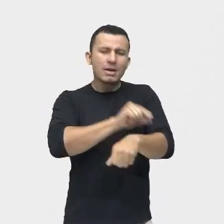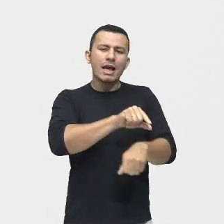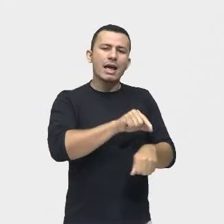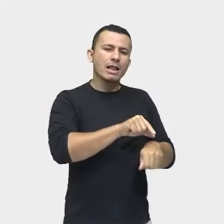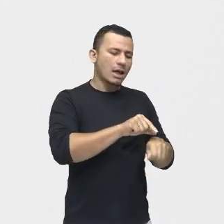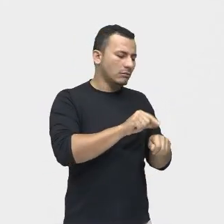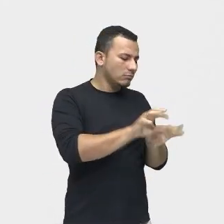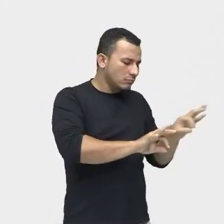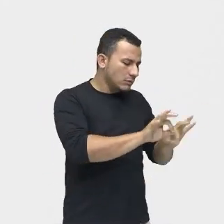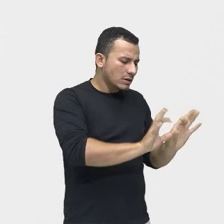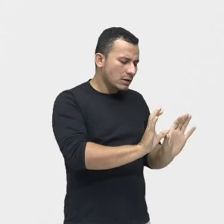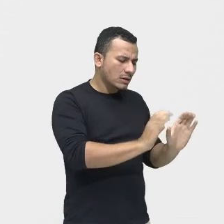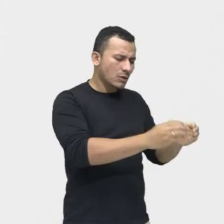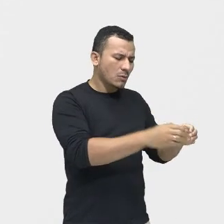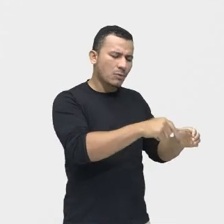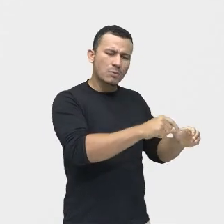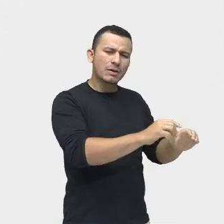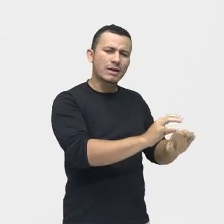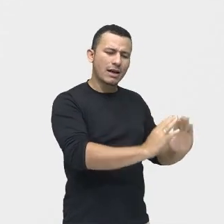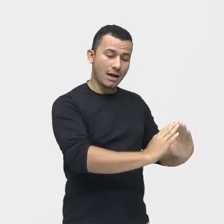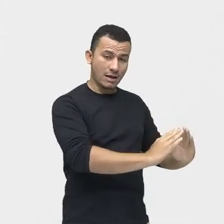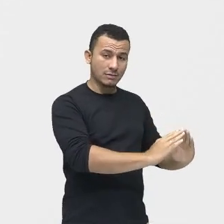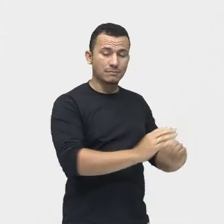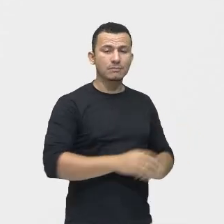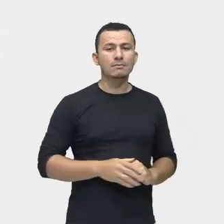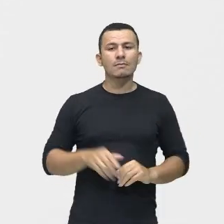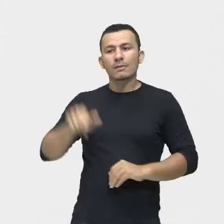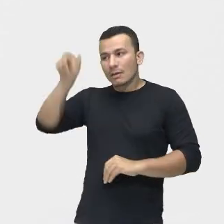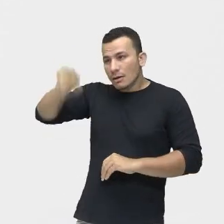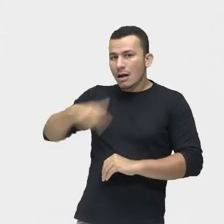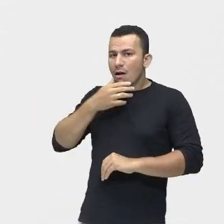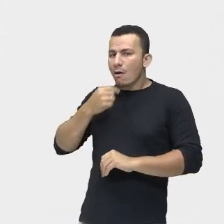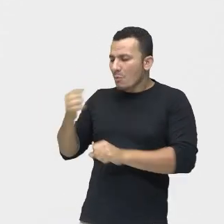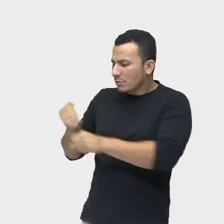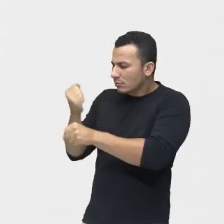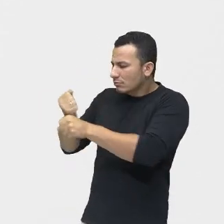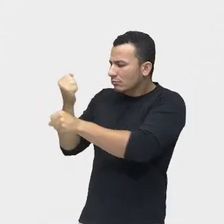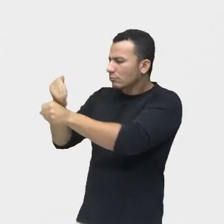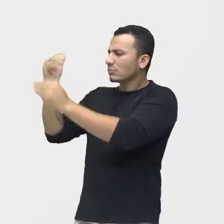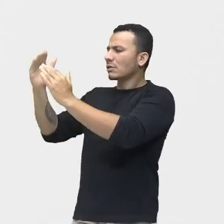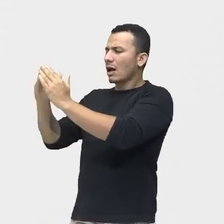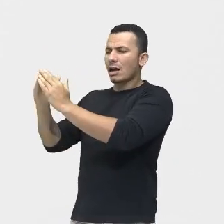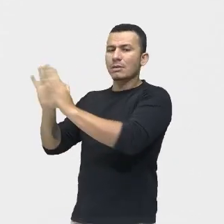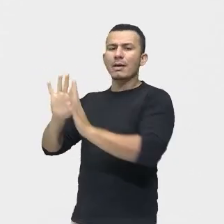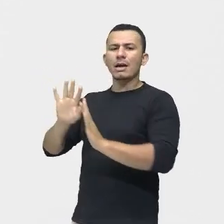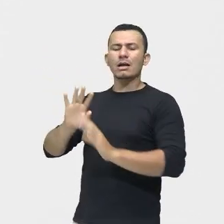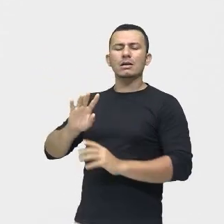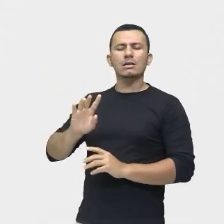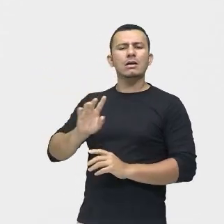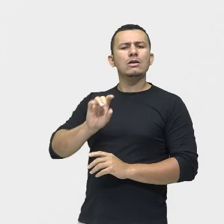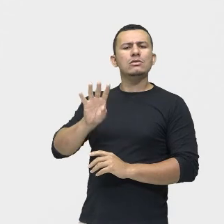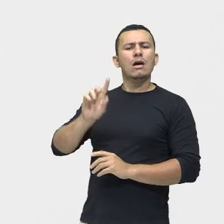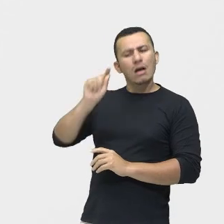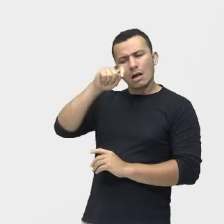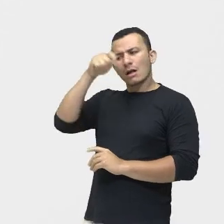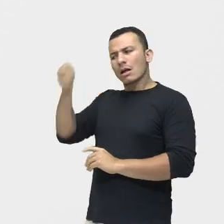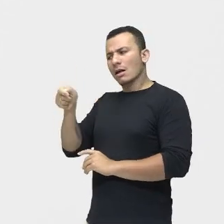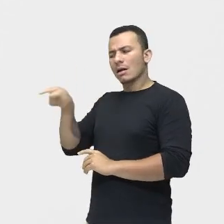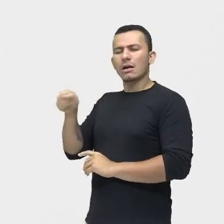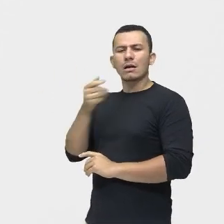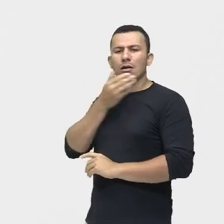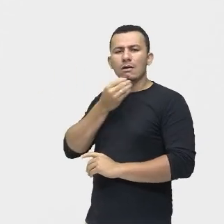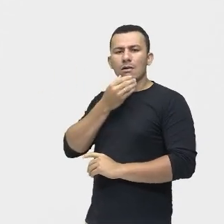O homem faz a casa. Mas por que apenas ao homem é atribuída